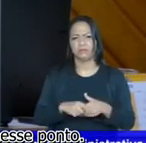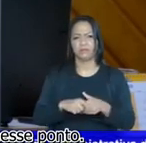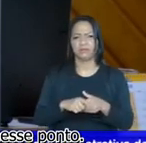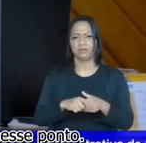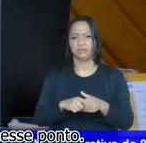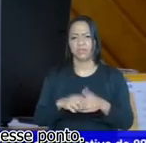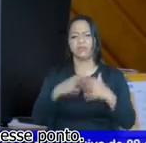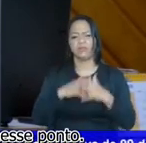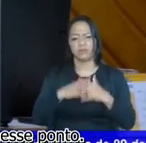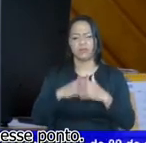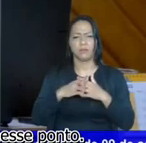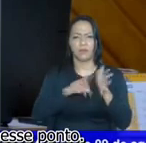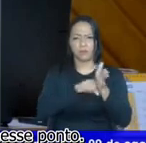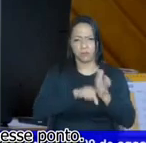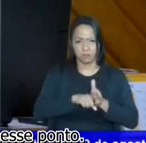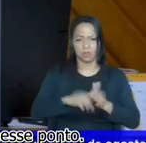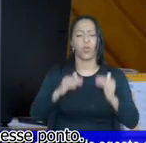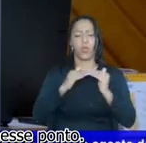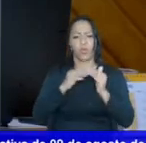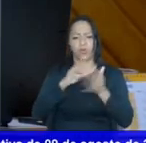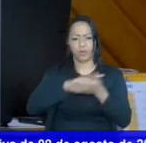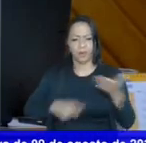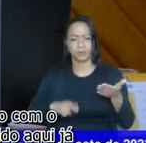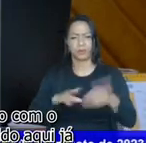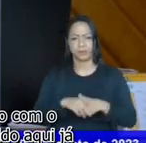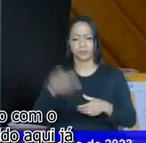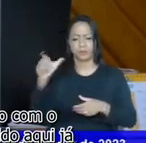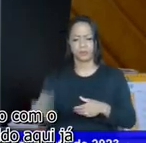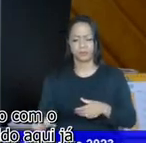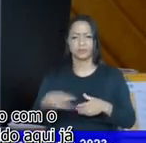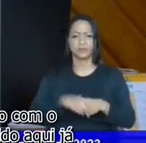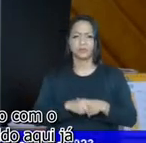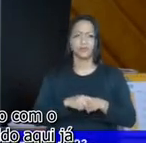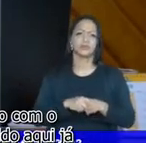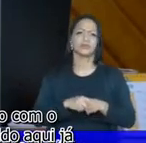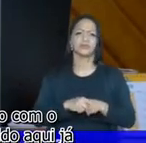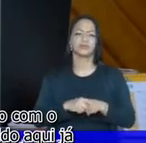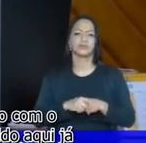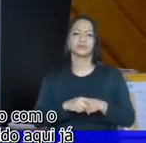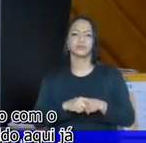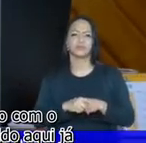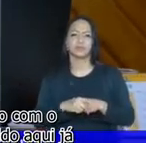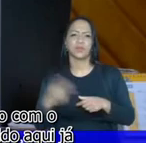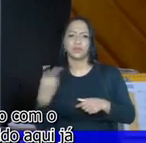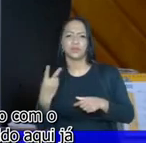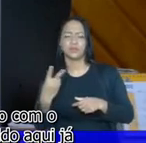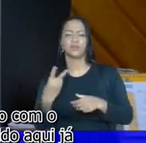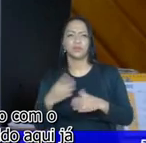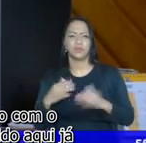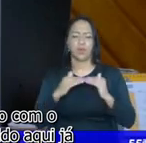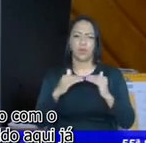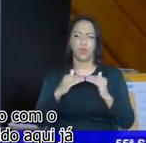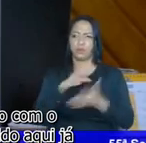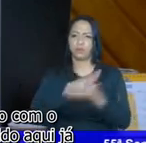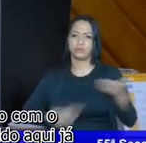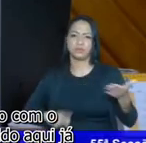não atrapalhou a fiscalização. Concordo com o relator nesse ponto. O último ponto, o segundo ponto com o qual eu concordo com o relator, é